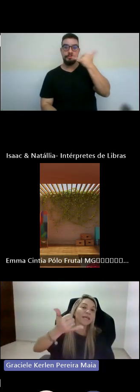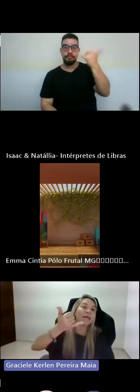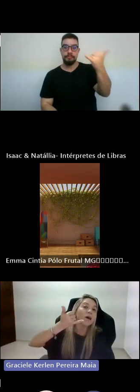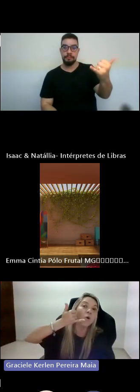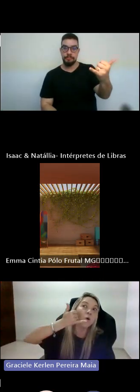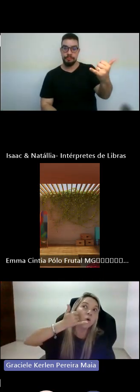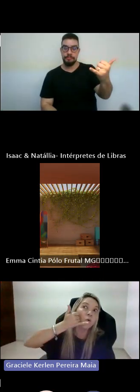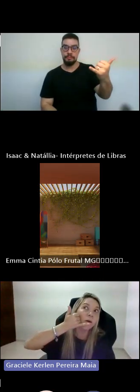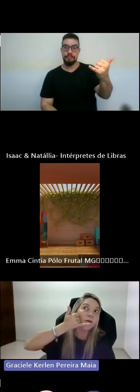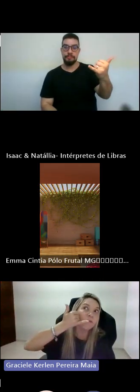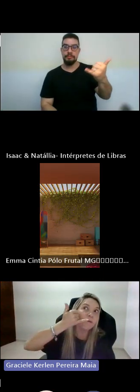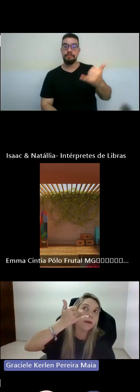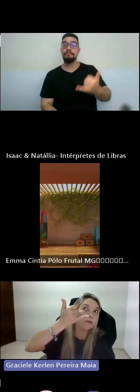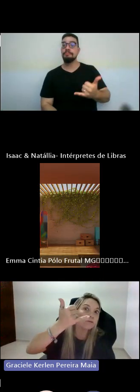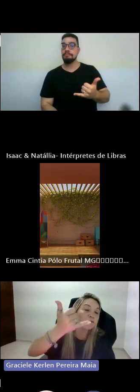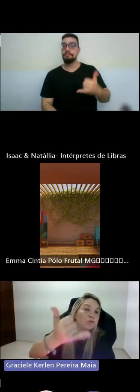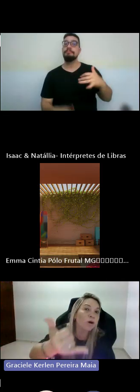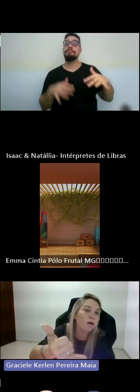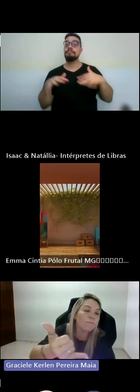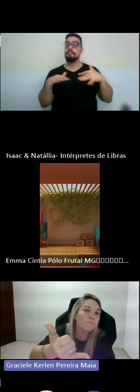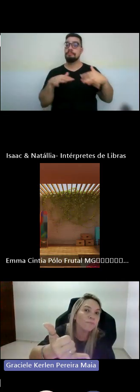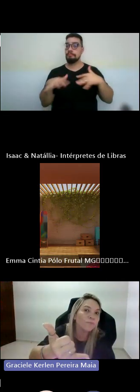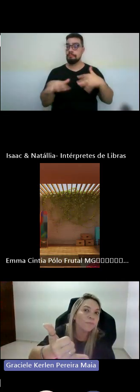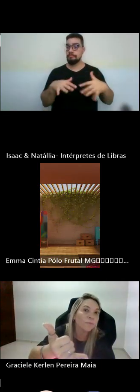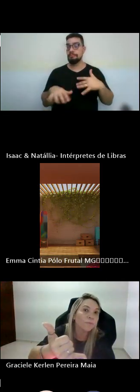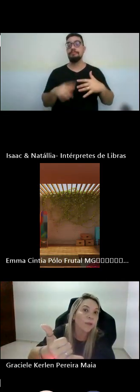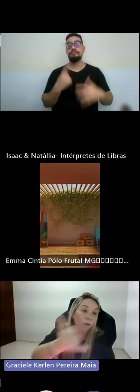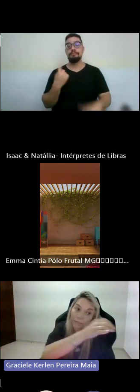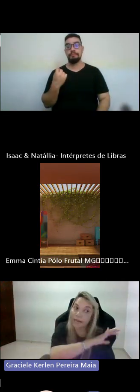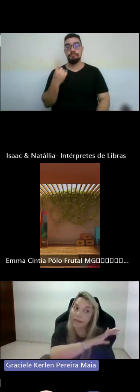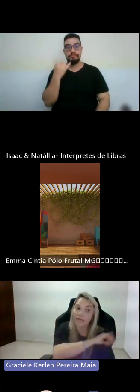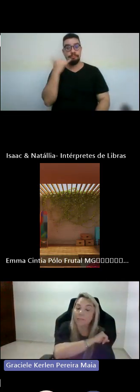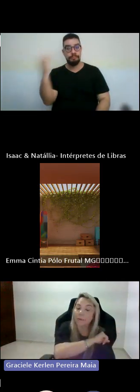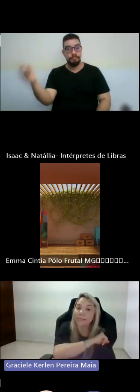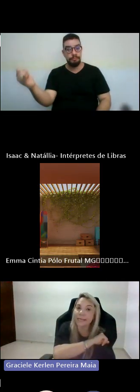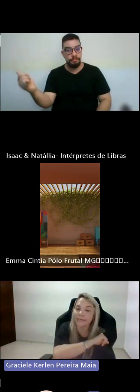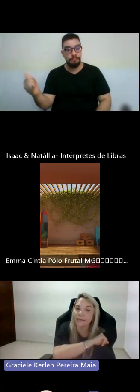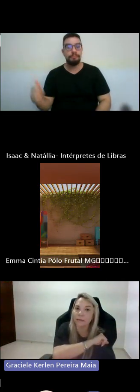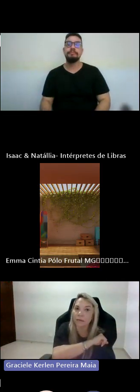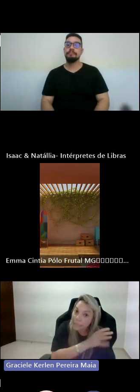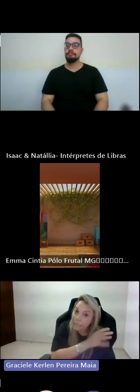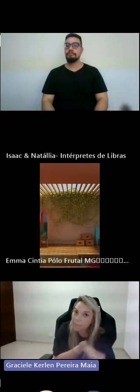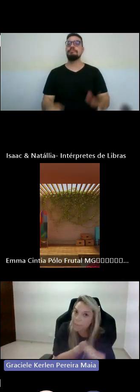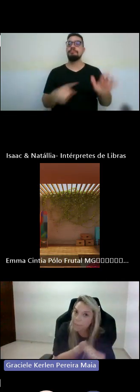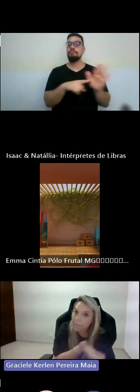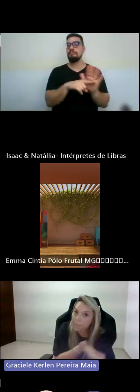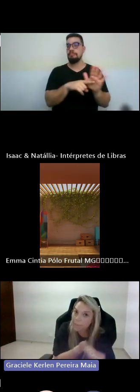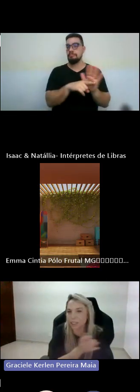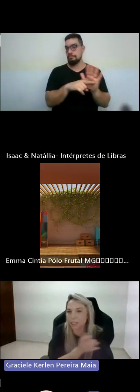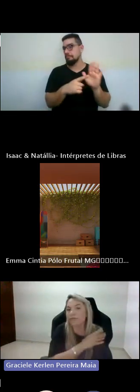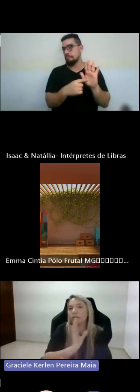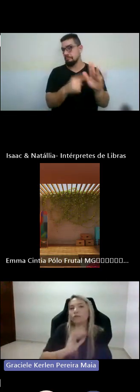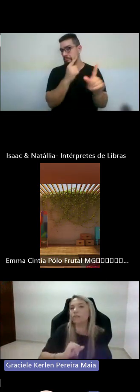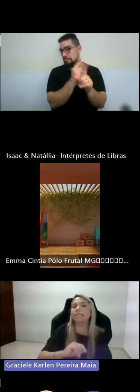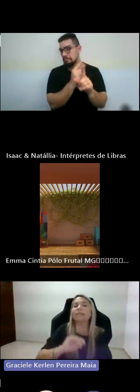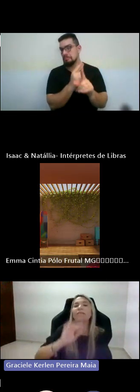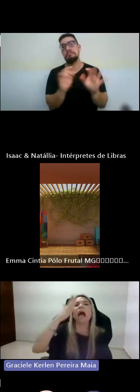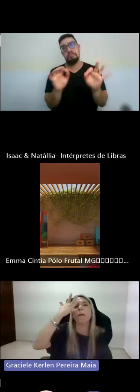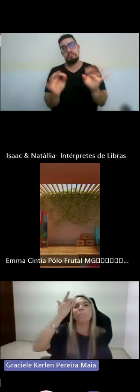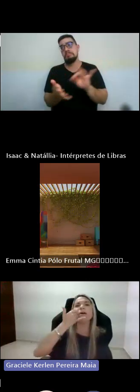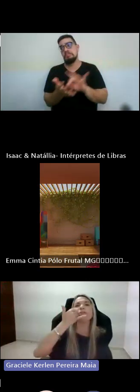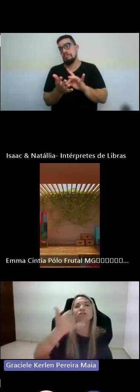para você. Um movimento só. É o que traz ali a pesquisa. E é mesmo. A gente vê no SUS,